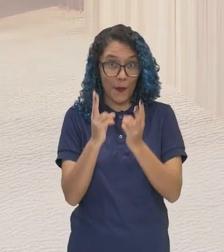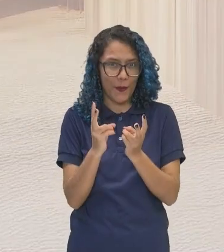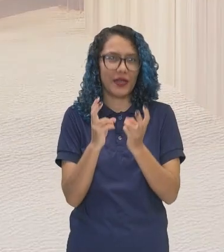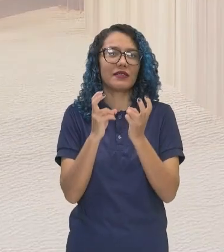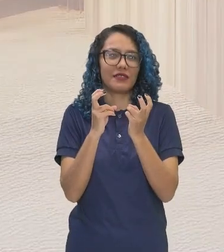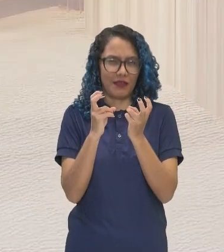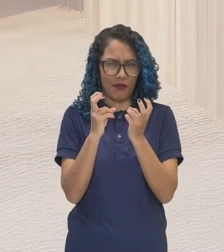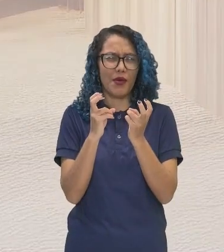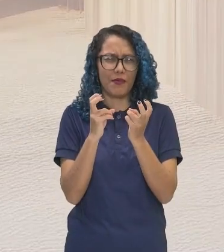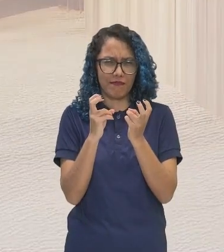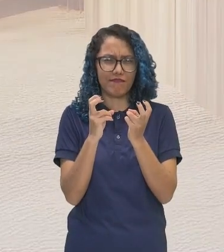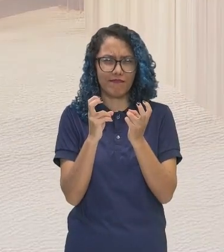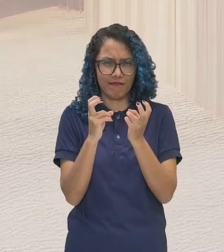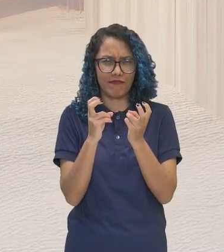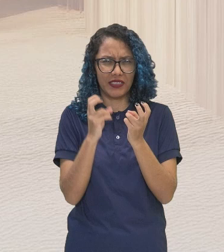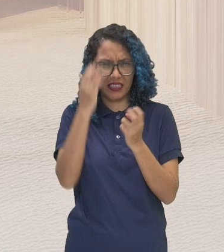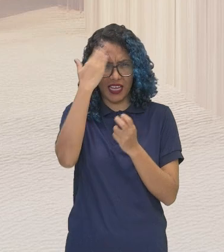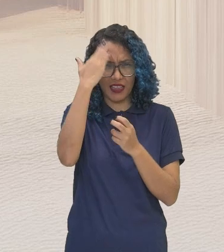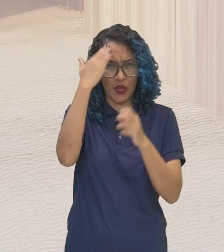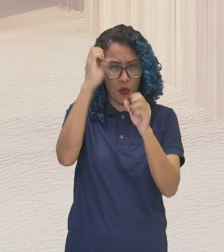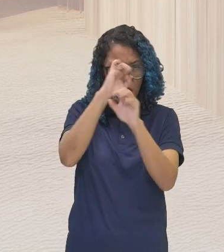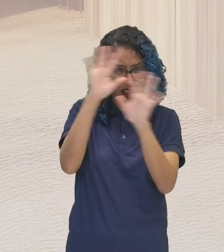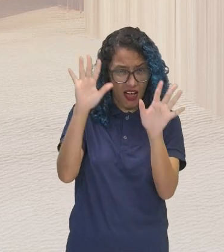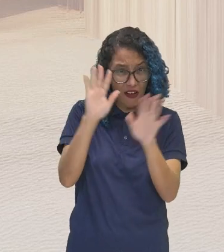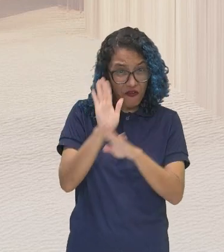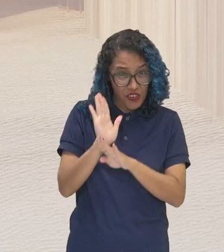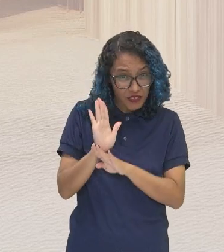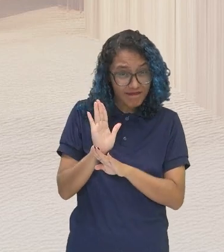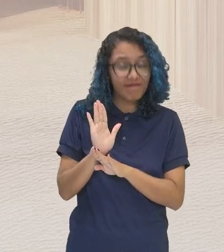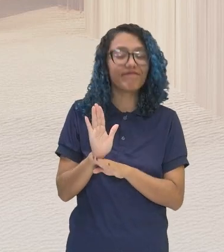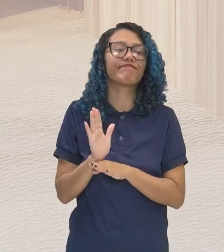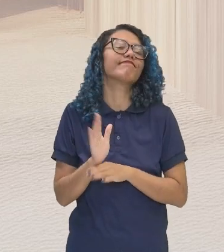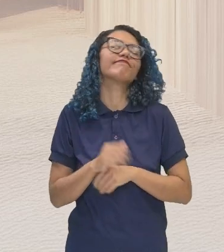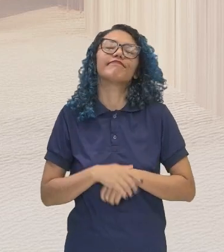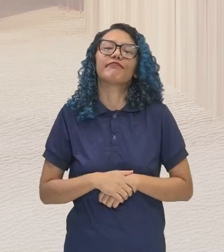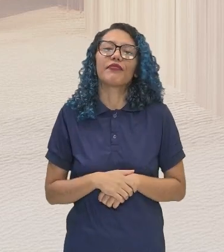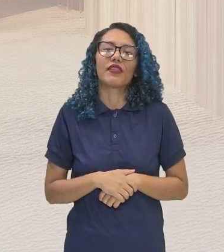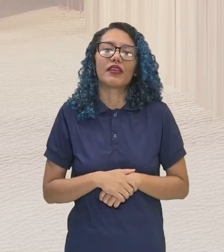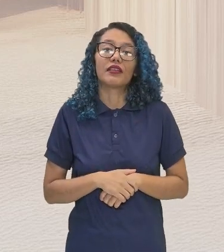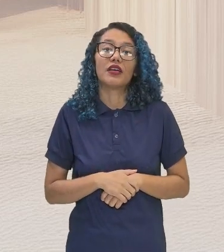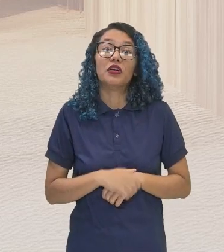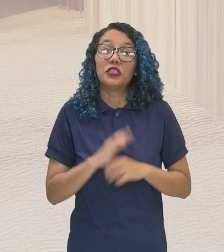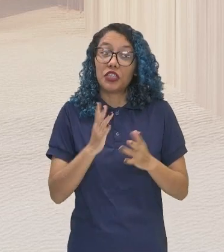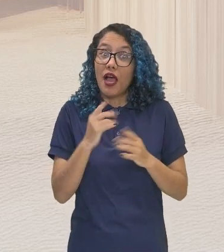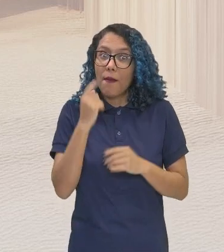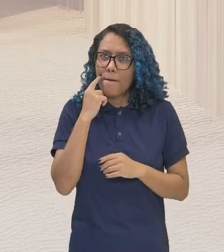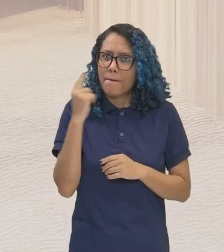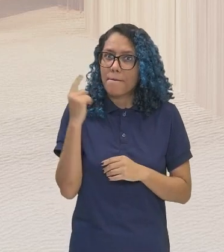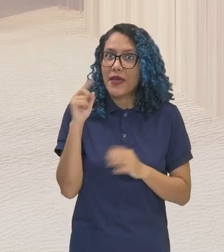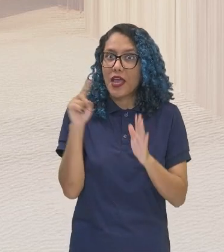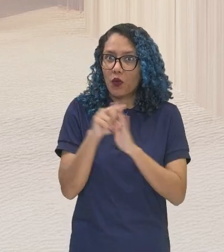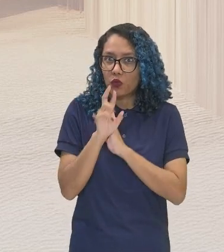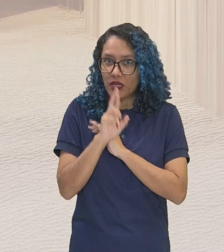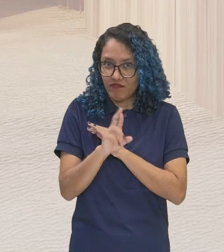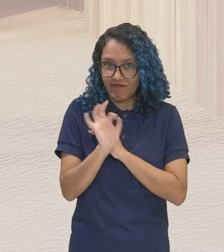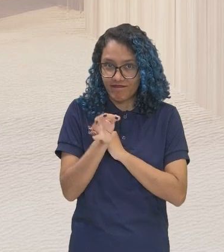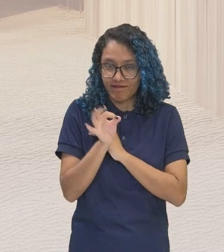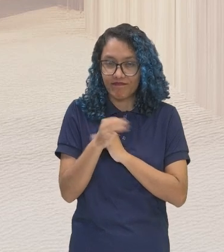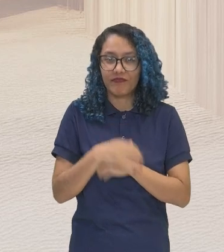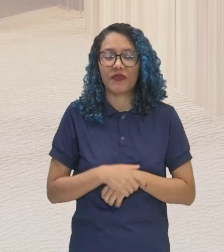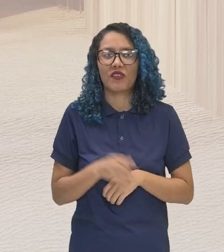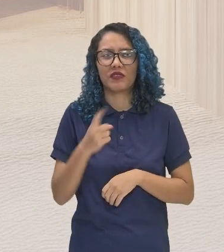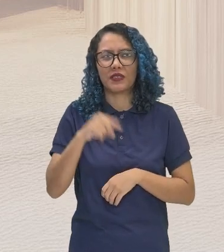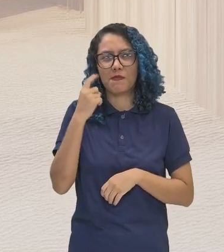questionamento. Já pararam para pensar como a energia que usamos em casa é gerada e distribuída? Então, começamos